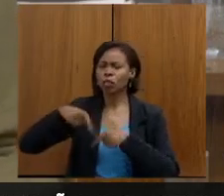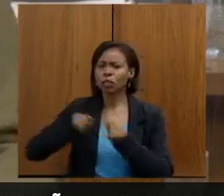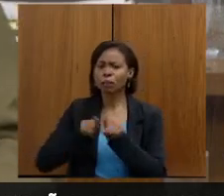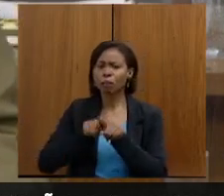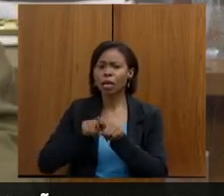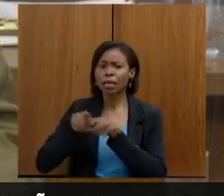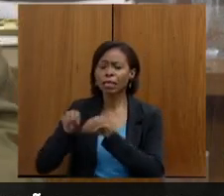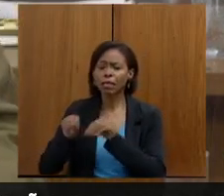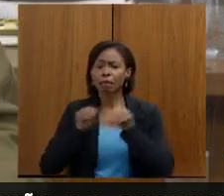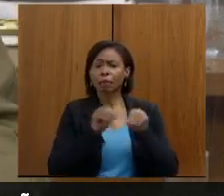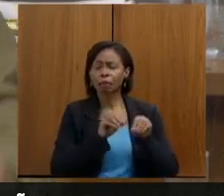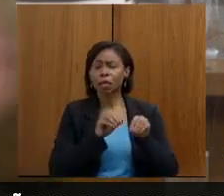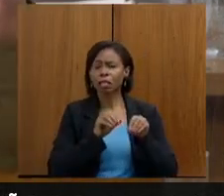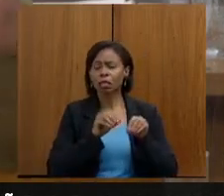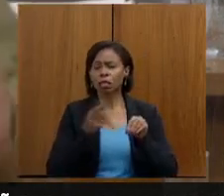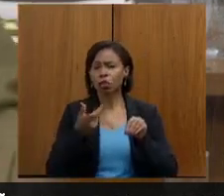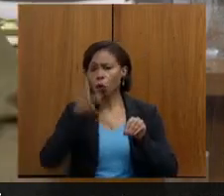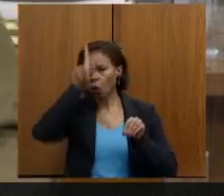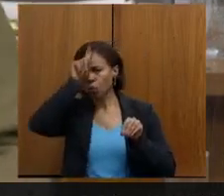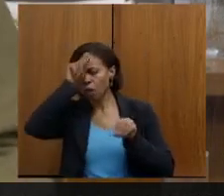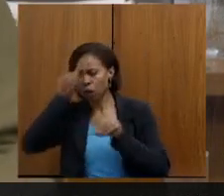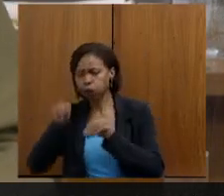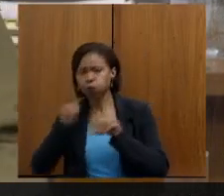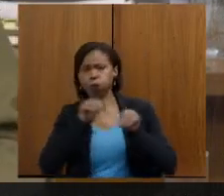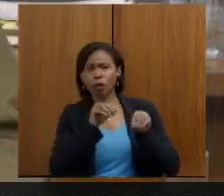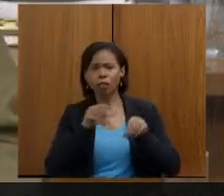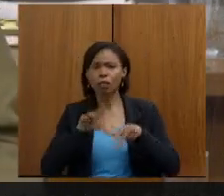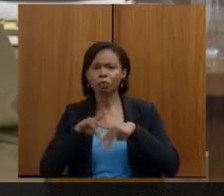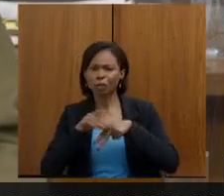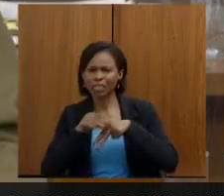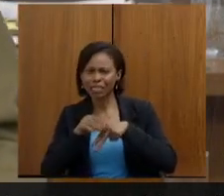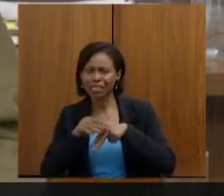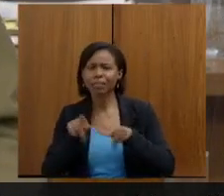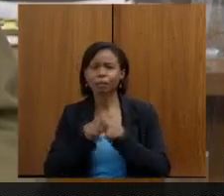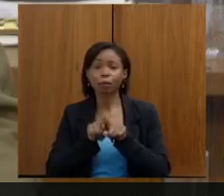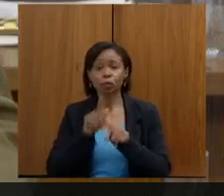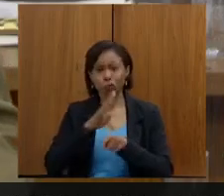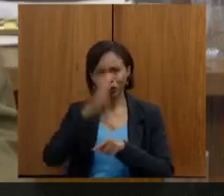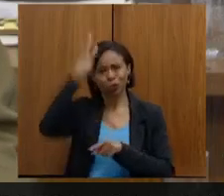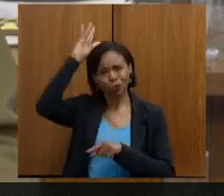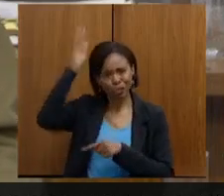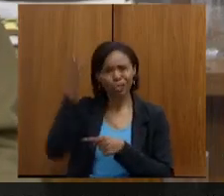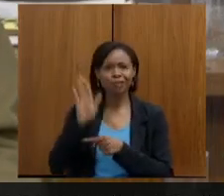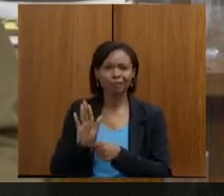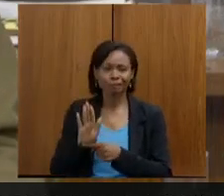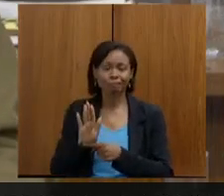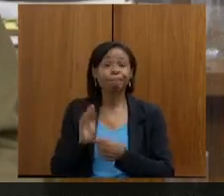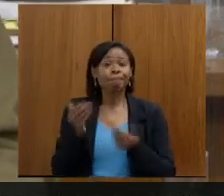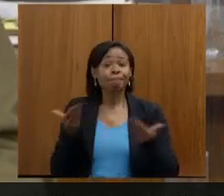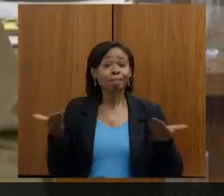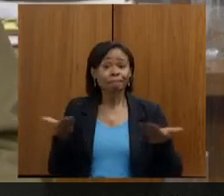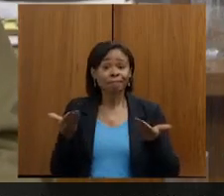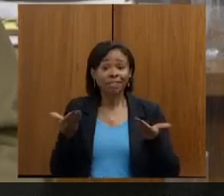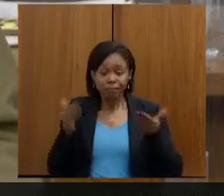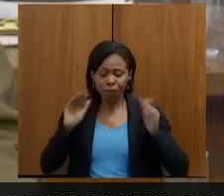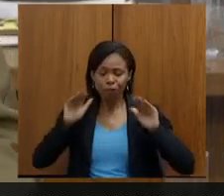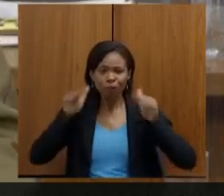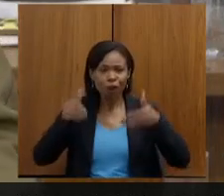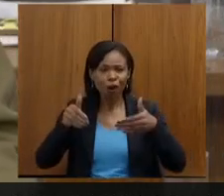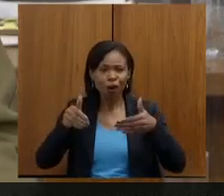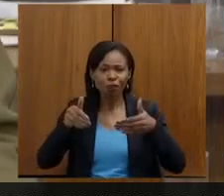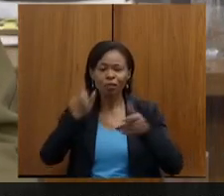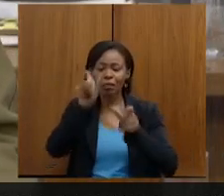39 transferência de pacientes entre outros né que foi muito usado também a estrutura do bombeiro então agora focar no cidadão